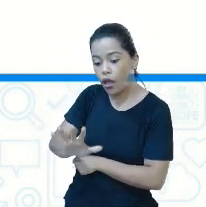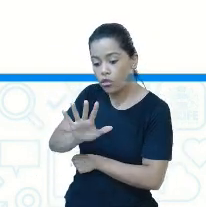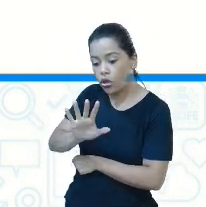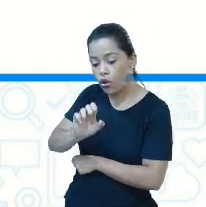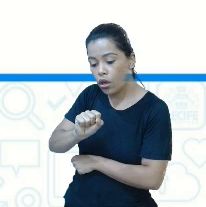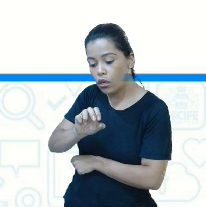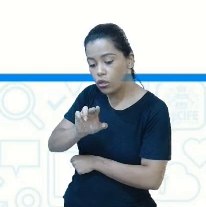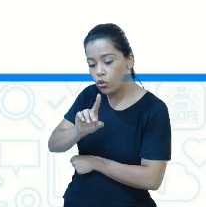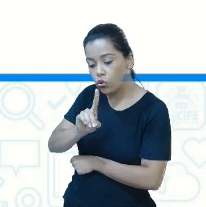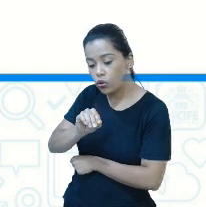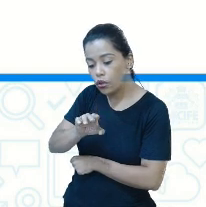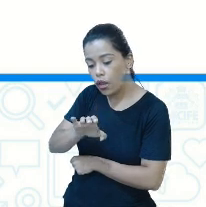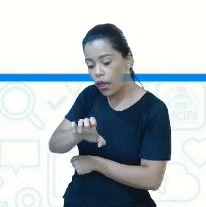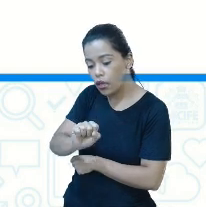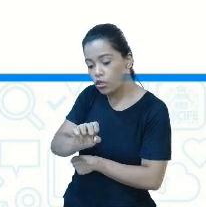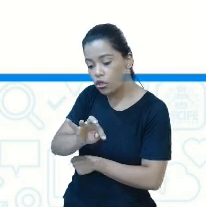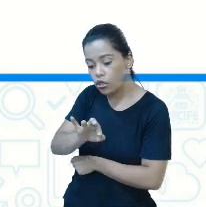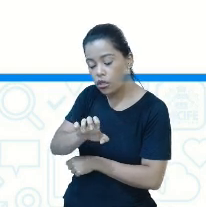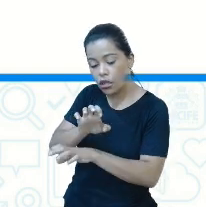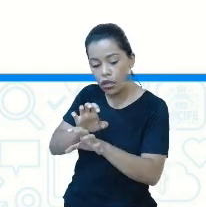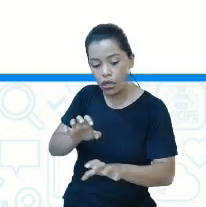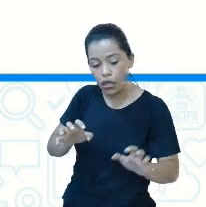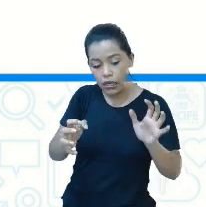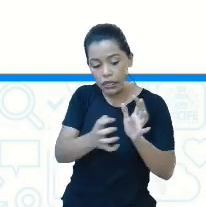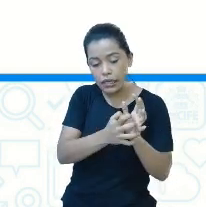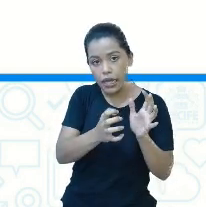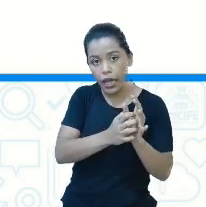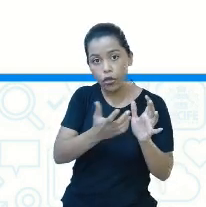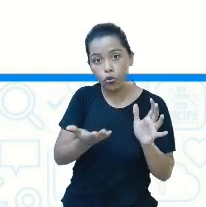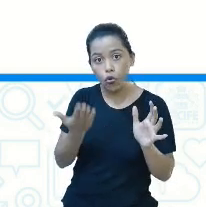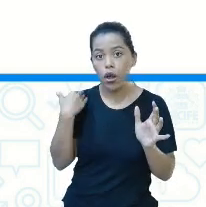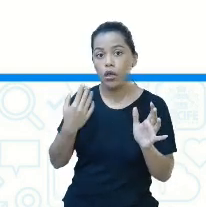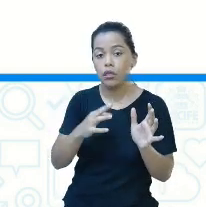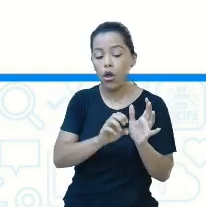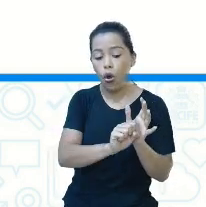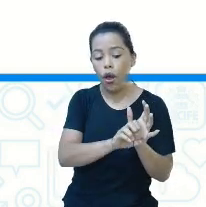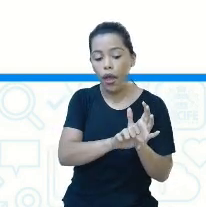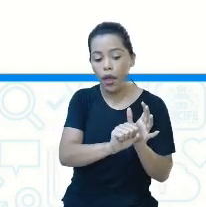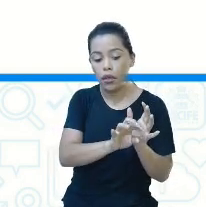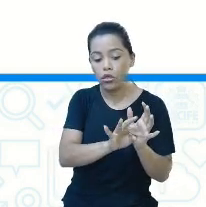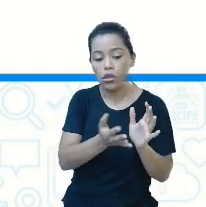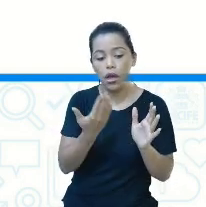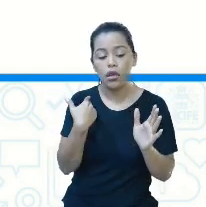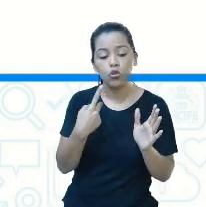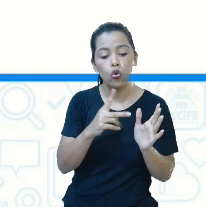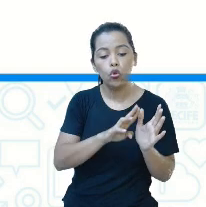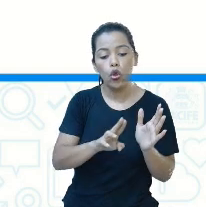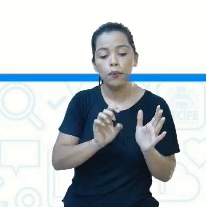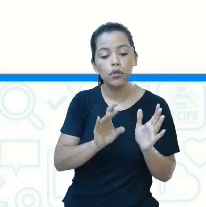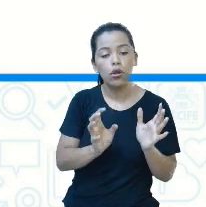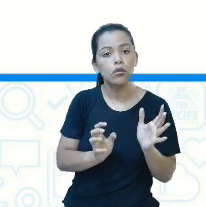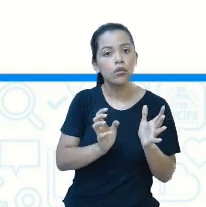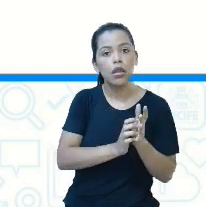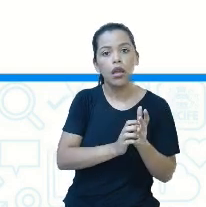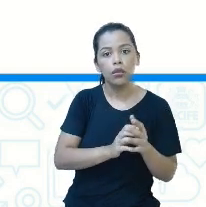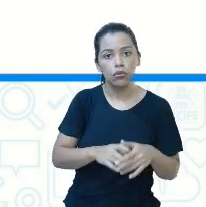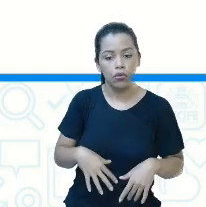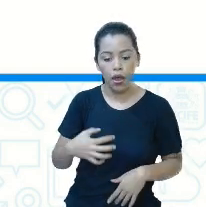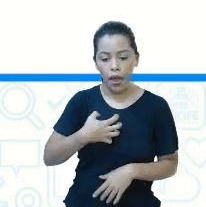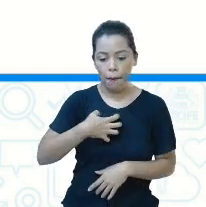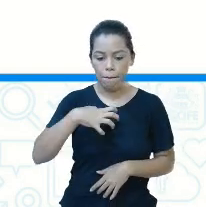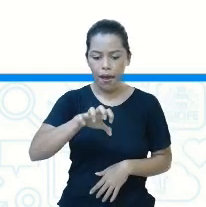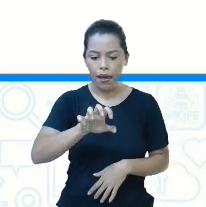aí? A região centro-oeste só se chama de centro. Onde está o estado da Bahia? É uma